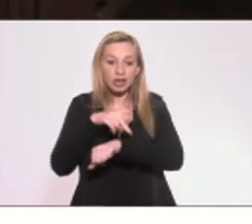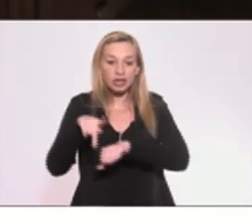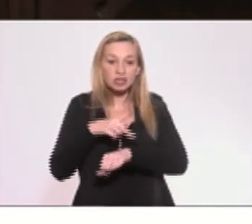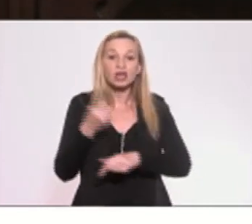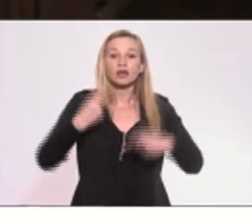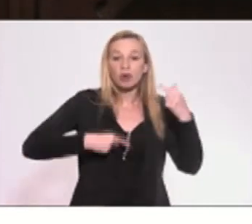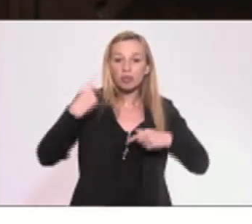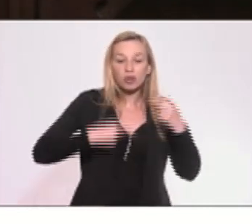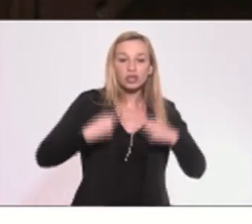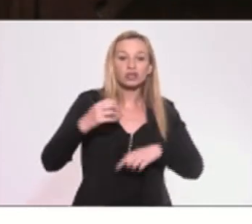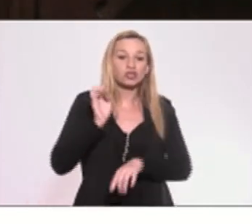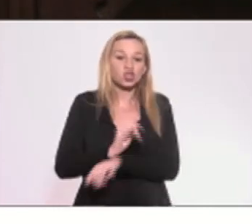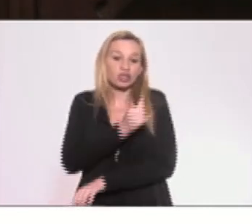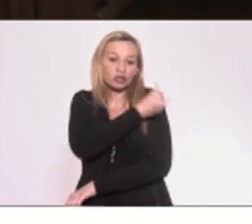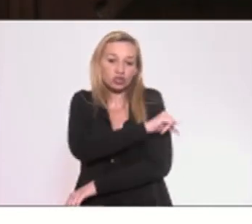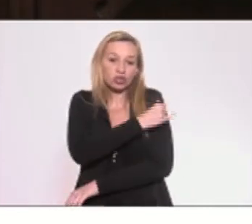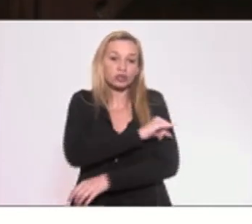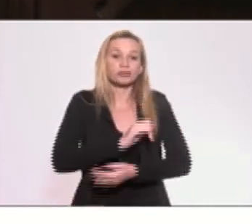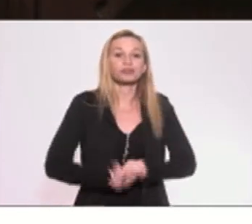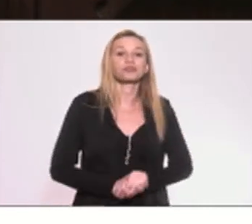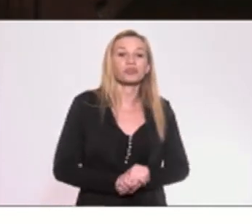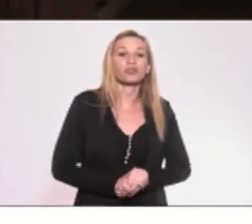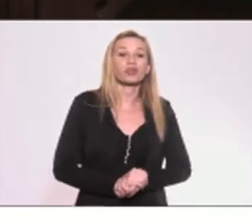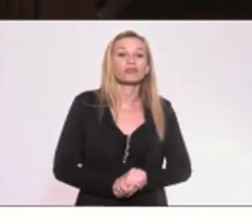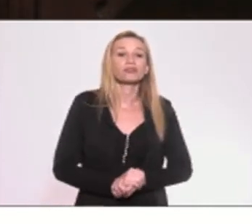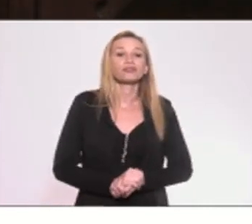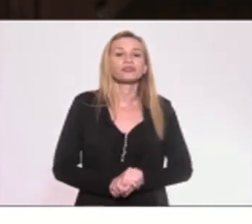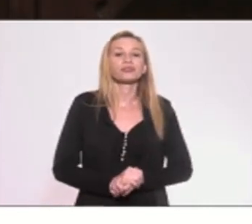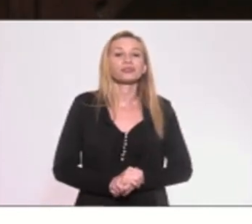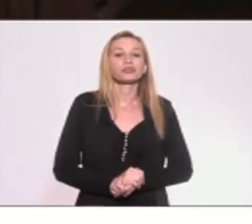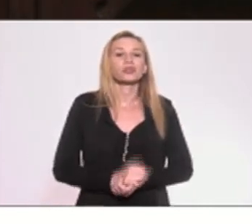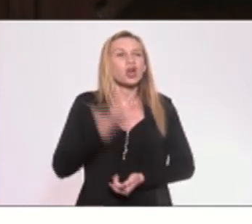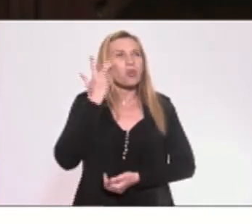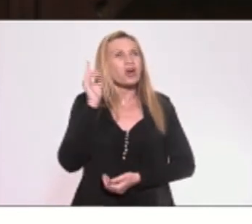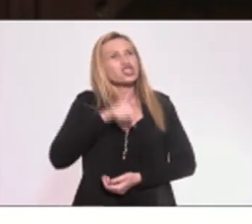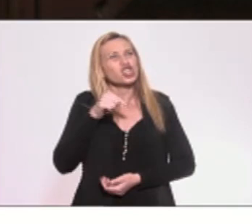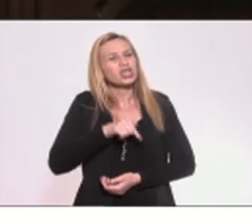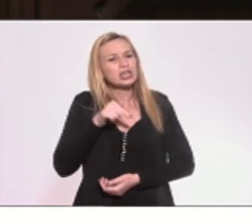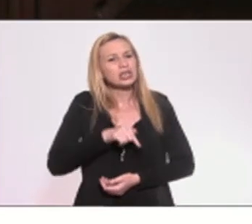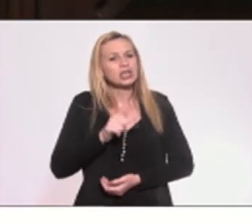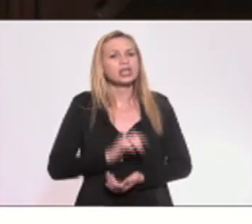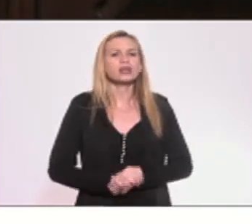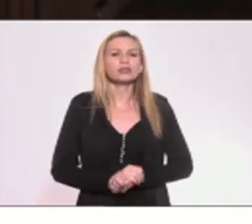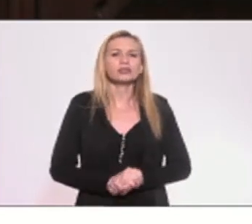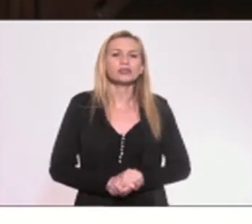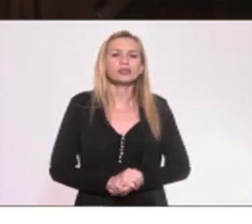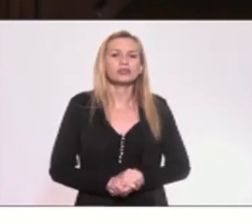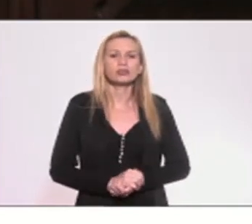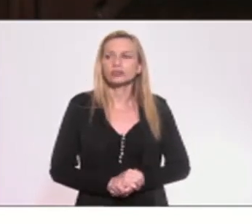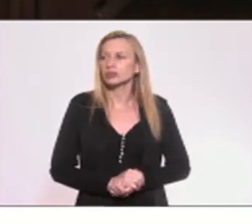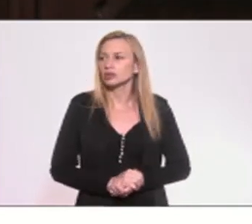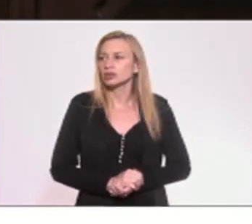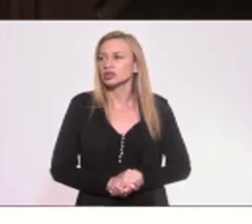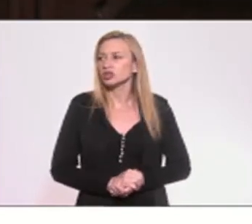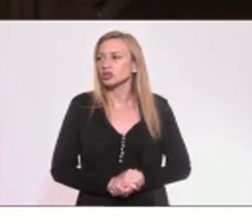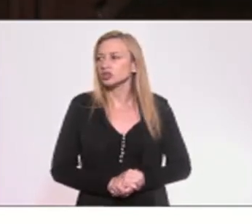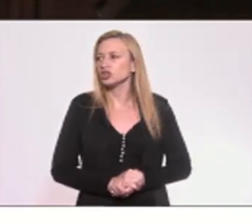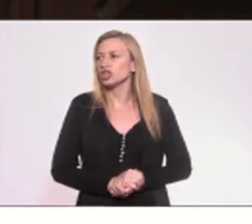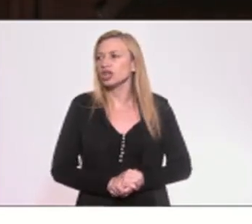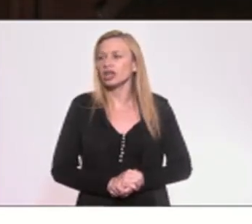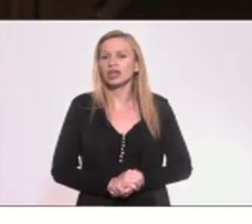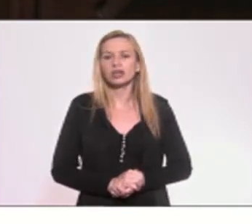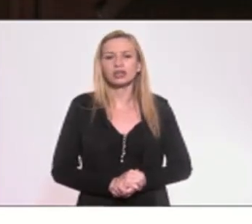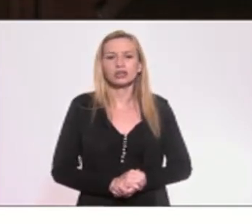a política do Estado do Rio de Janeiro. Acho que aqui há uma tramitação sobre o caso dos deputados